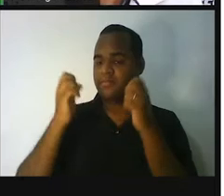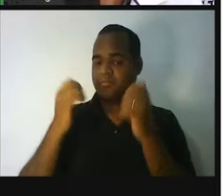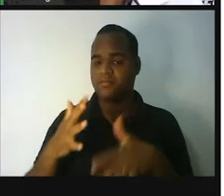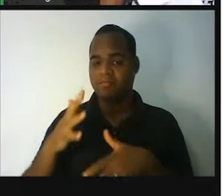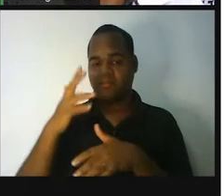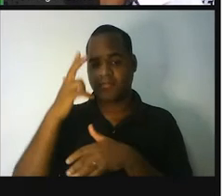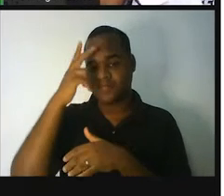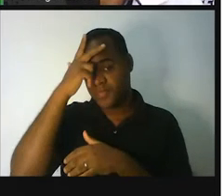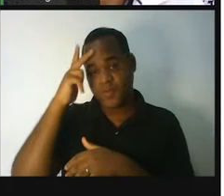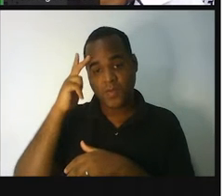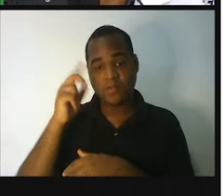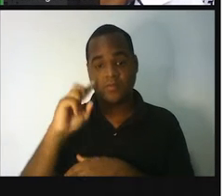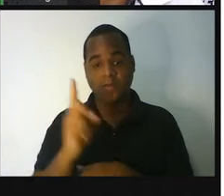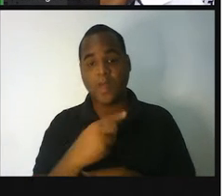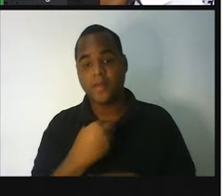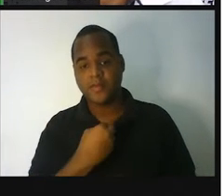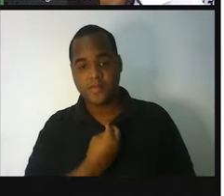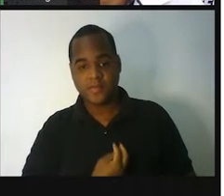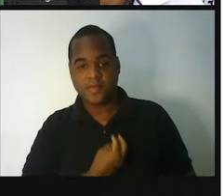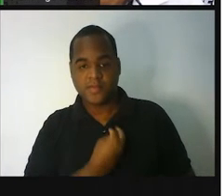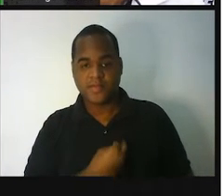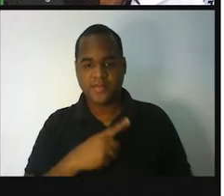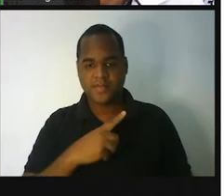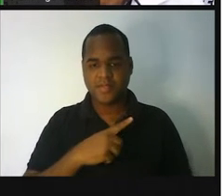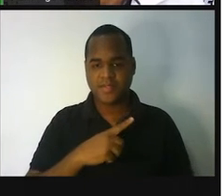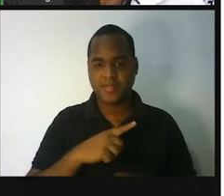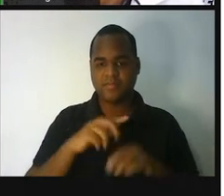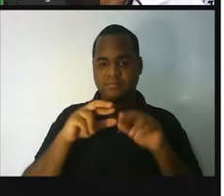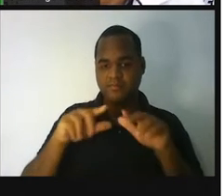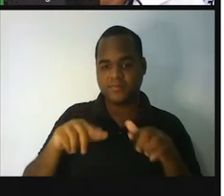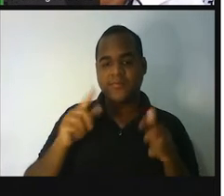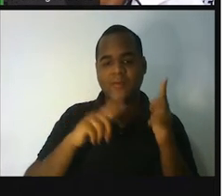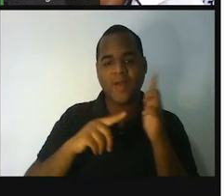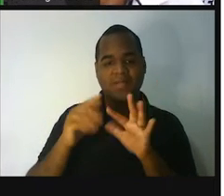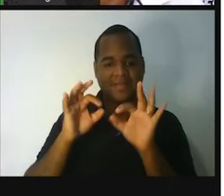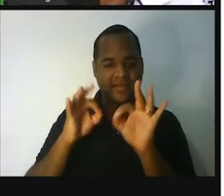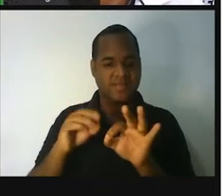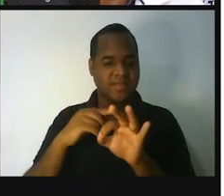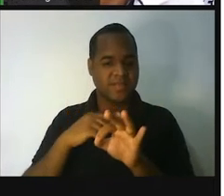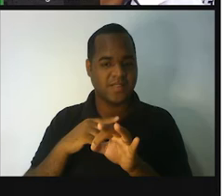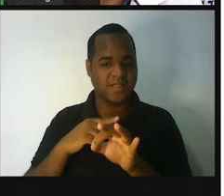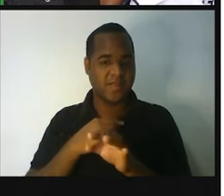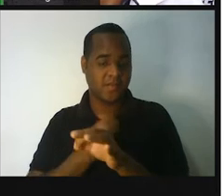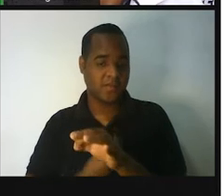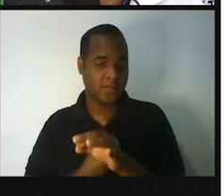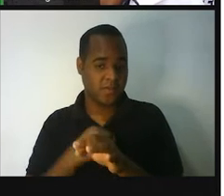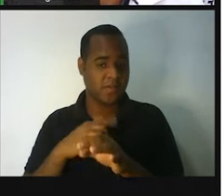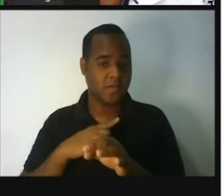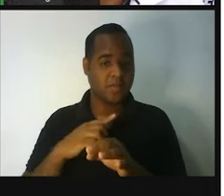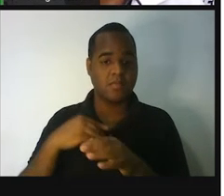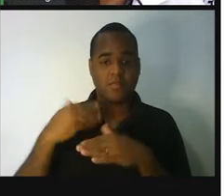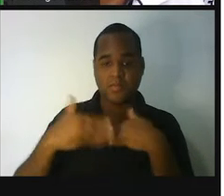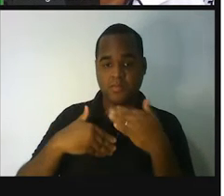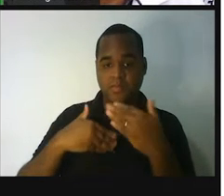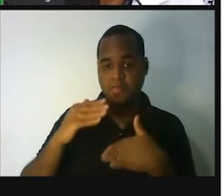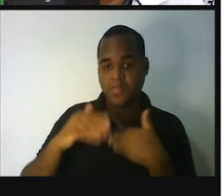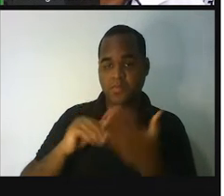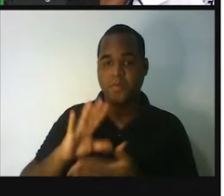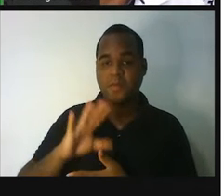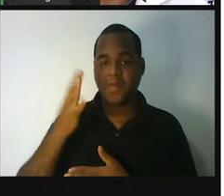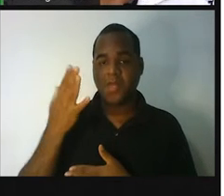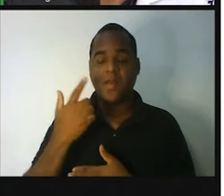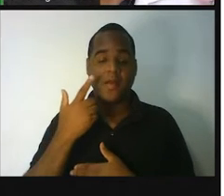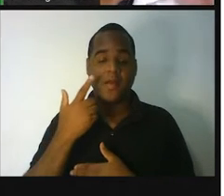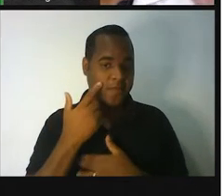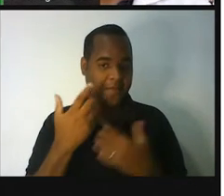humanos é nós a nossa ancestralidade estiveram envolvidos há muito tempo atrás de mim